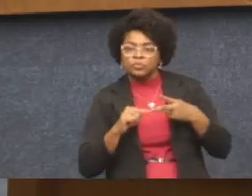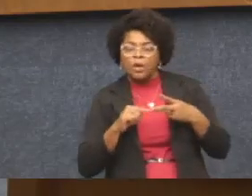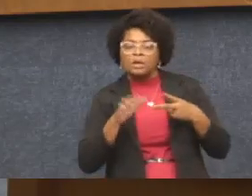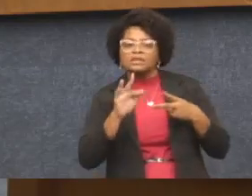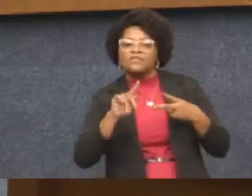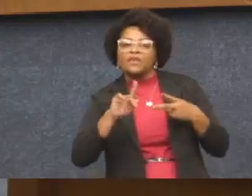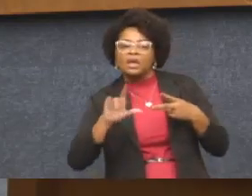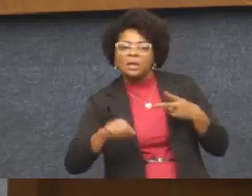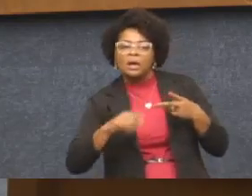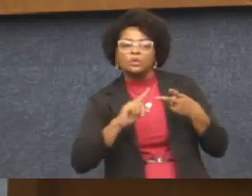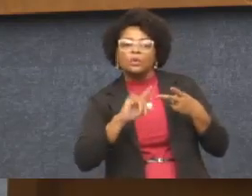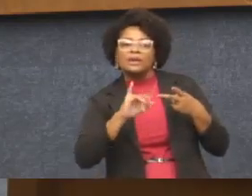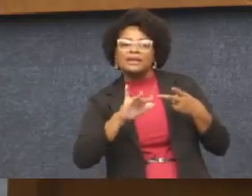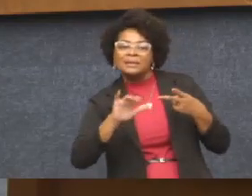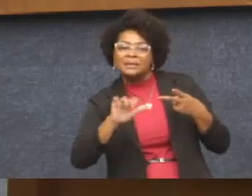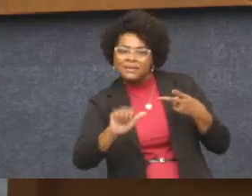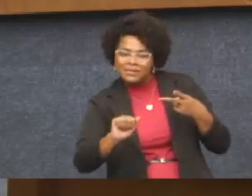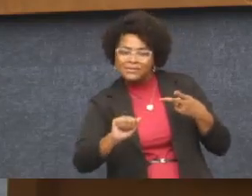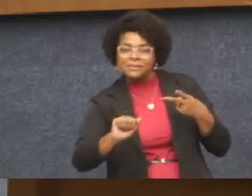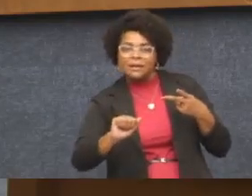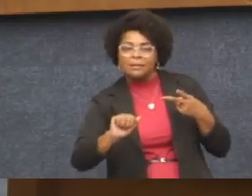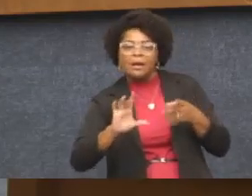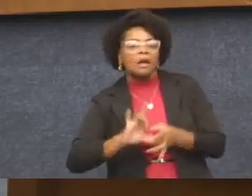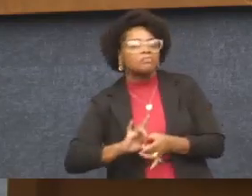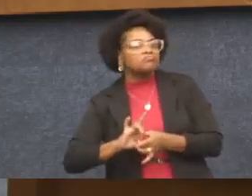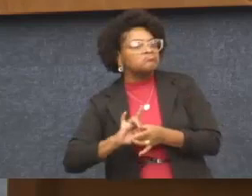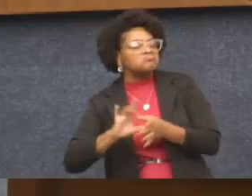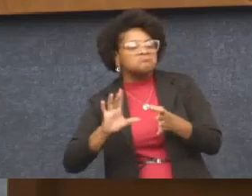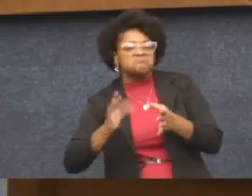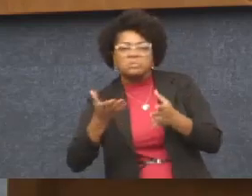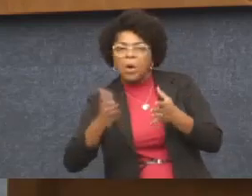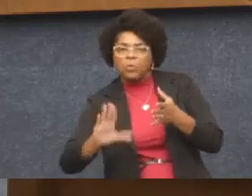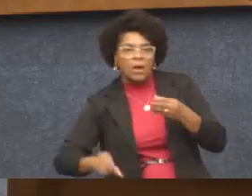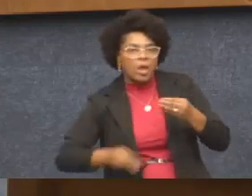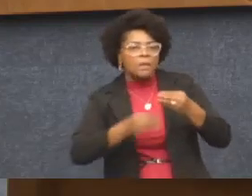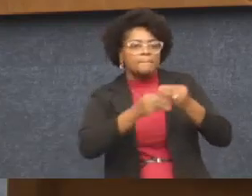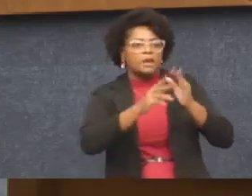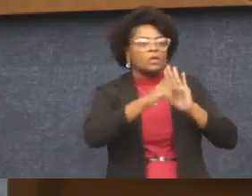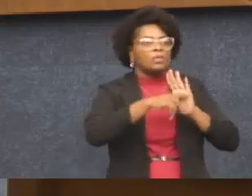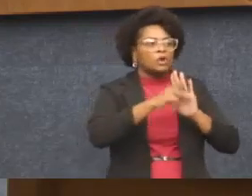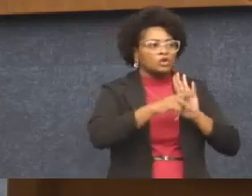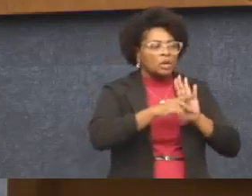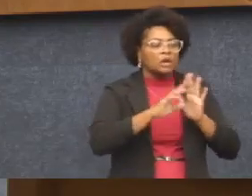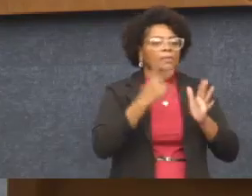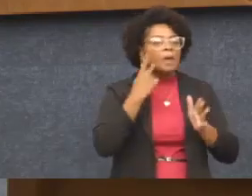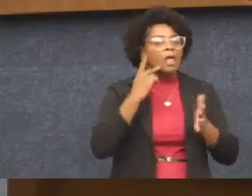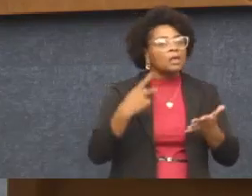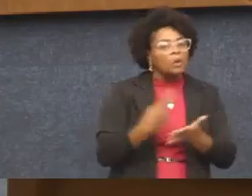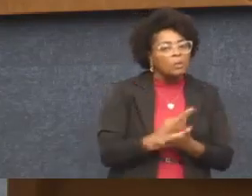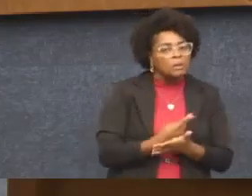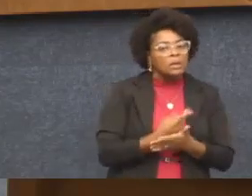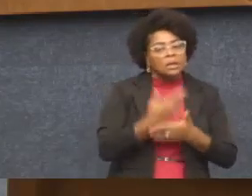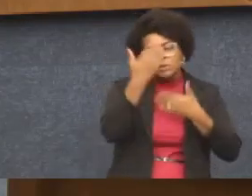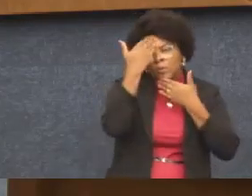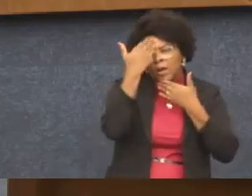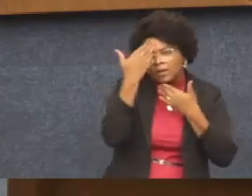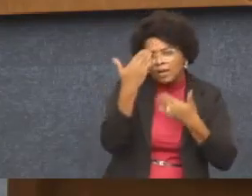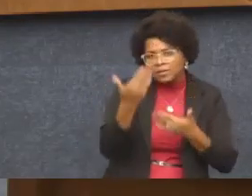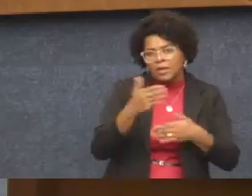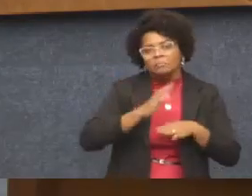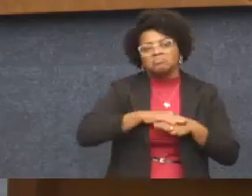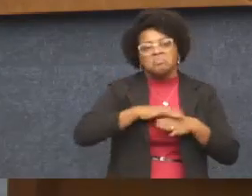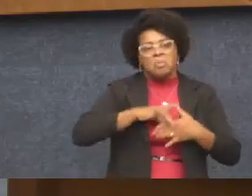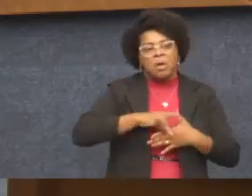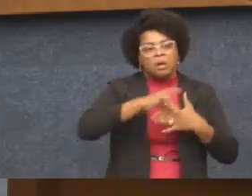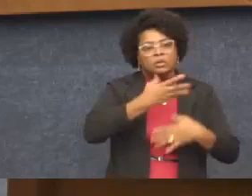que abriram mão de fazer emenda no projeto para que houvesse um tempo. Então, quero agradecer a todo mundo. Como o líder de governo disse que